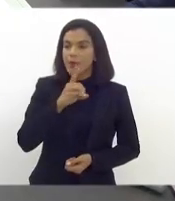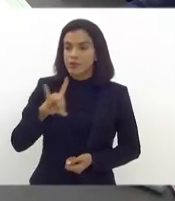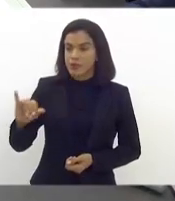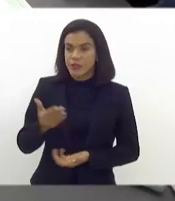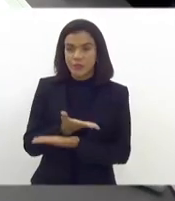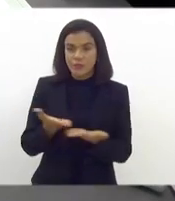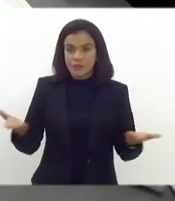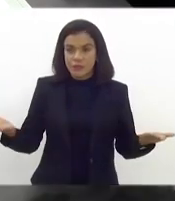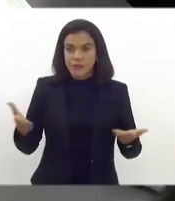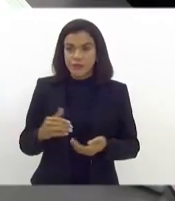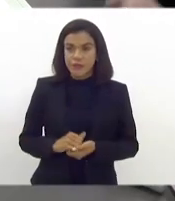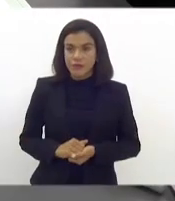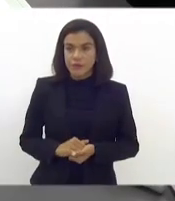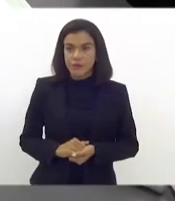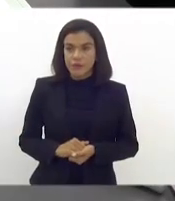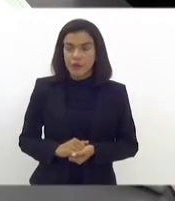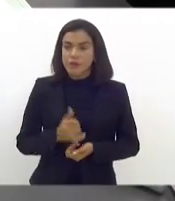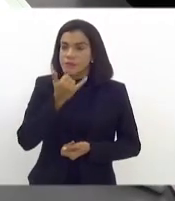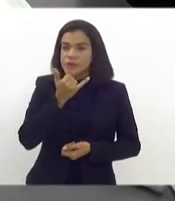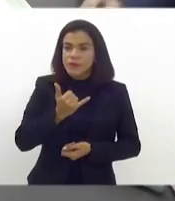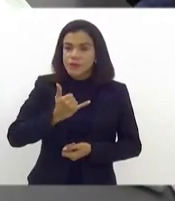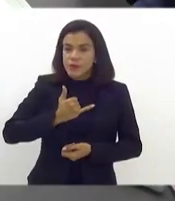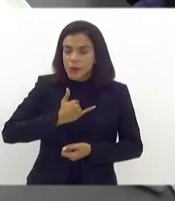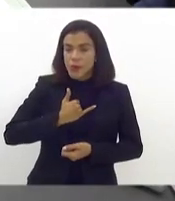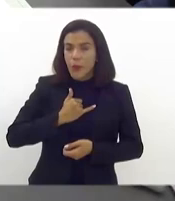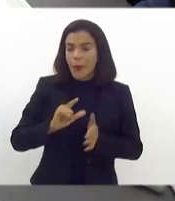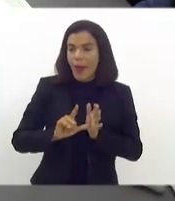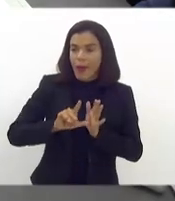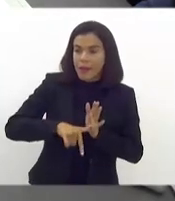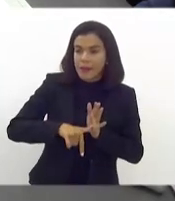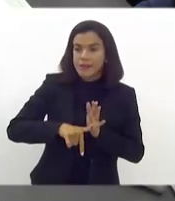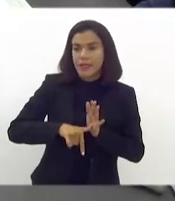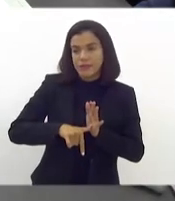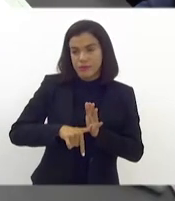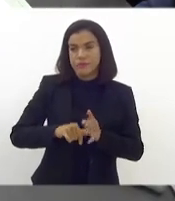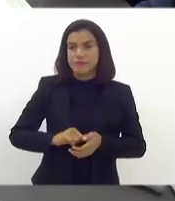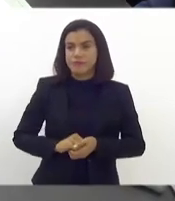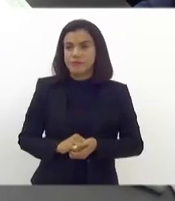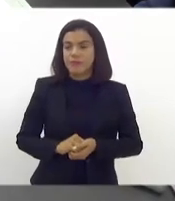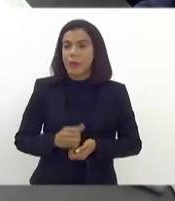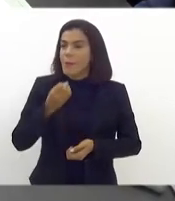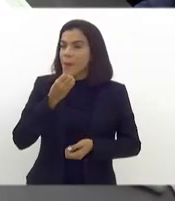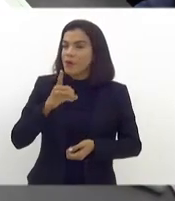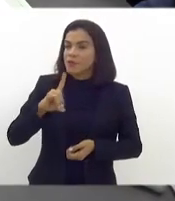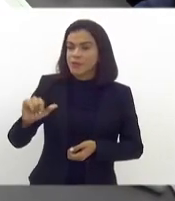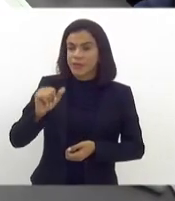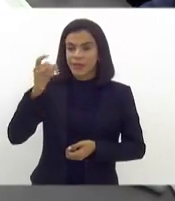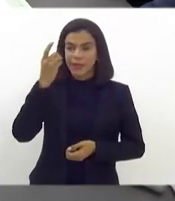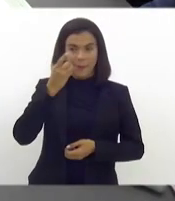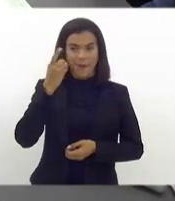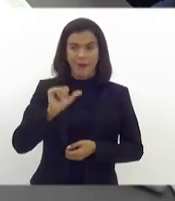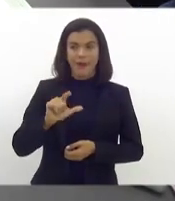Bom dia a todos. Desculpa os minutinhos de atraso aí, estava na presidência. Bom dia, deputado